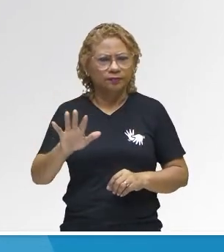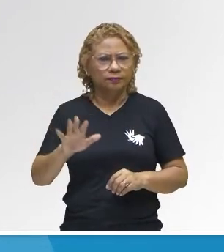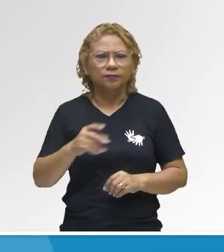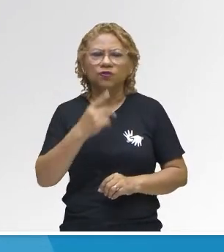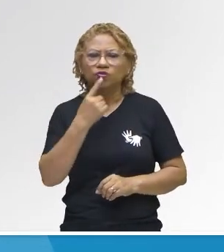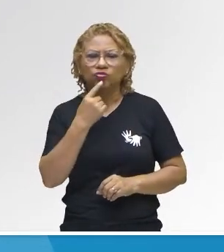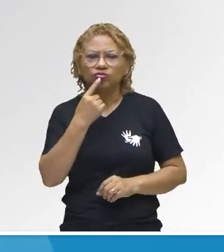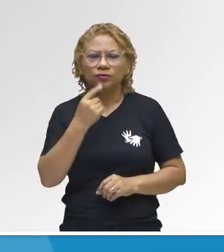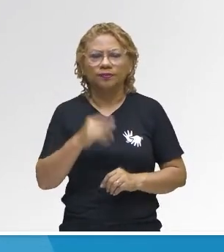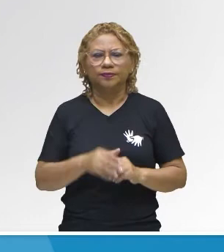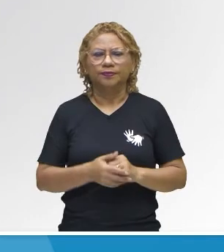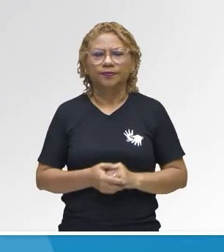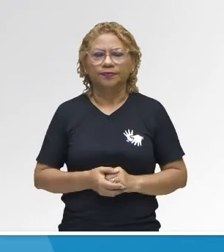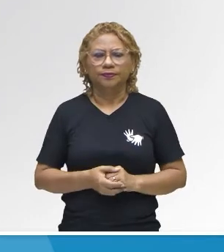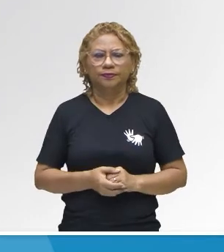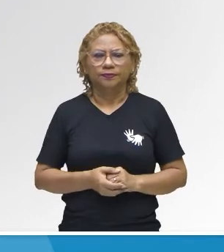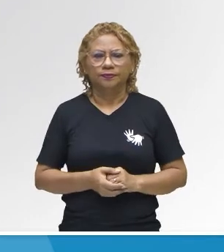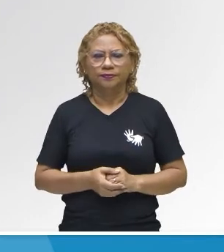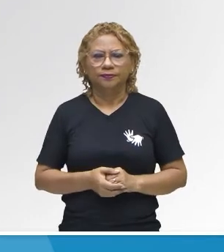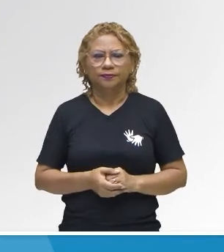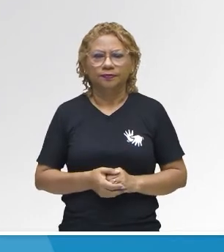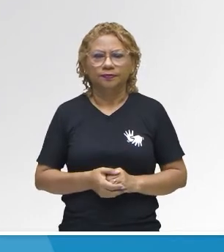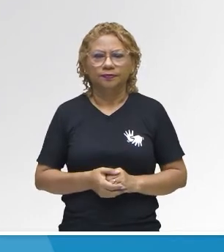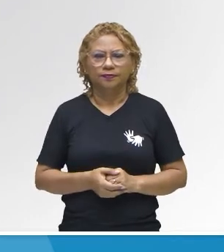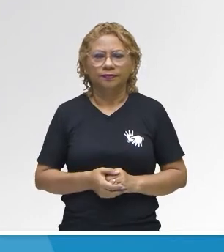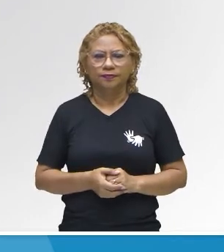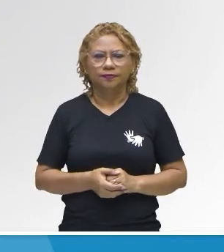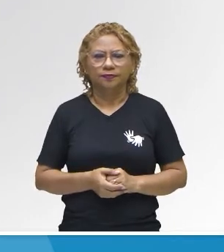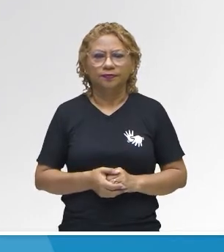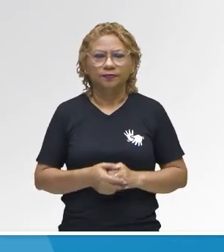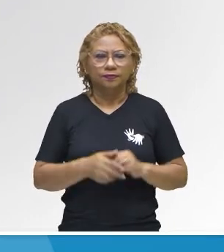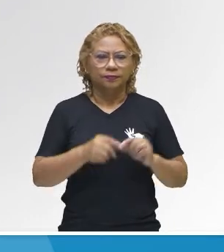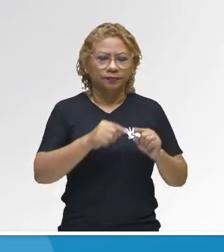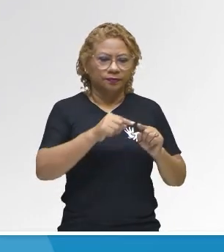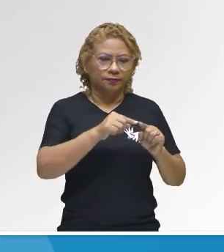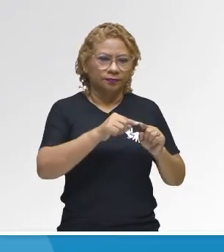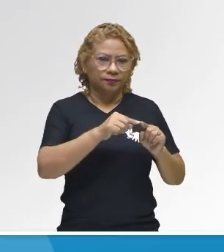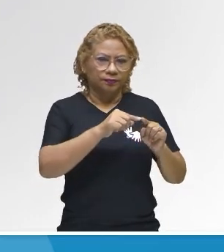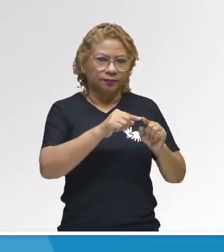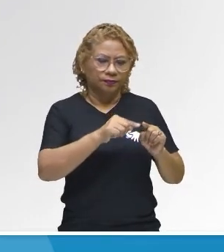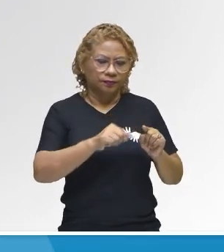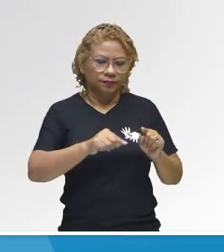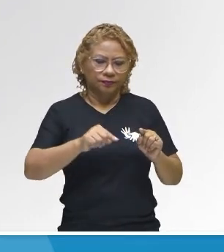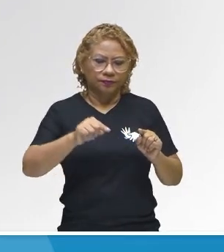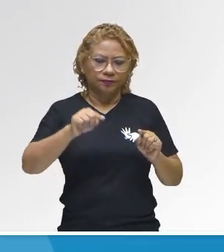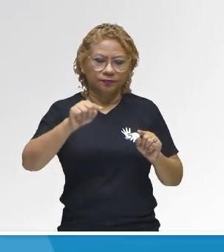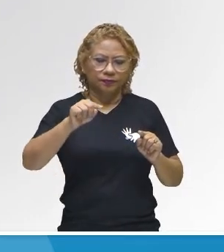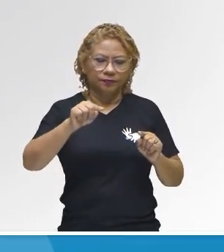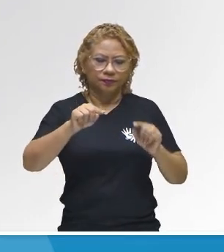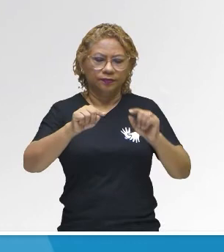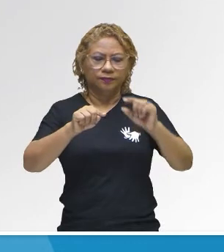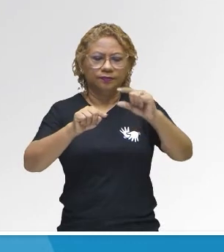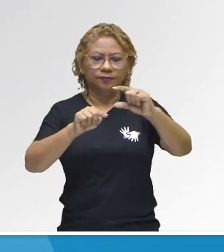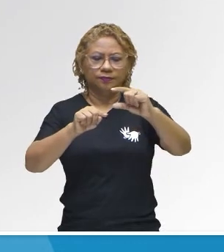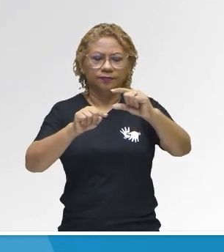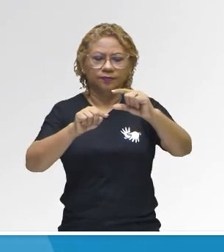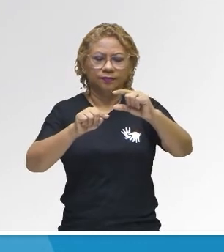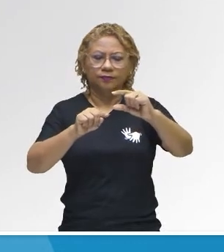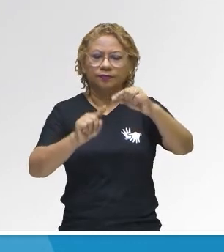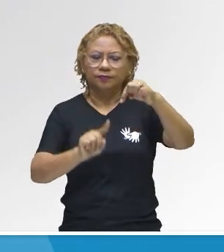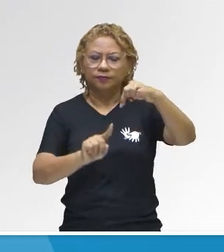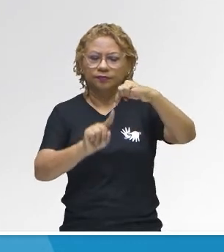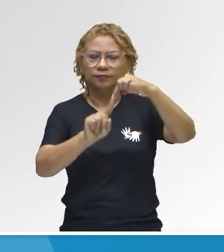vermelho, ela não chega a encostar na linha pontilhada. O que isso significa? Que